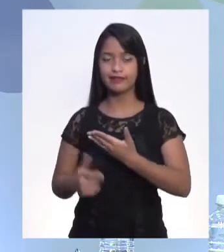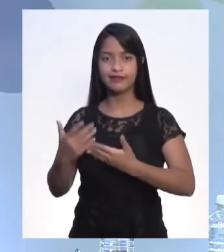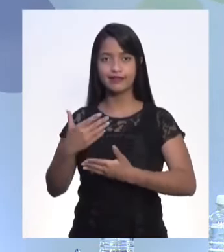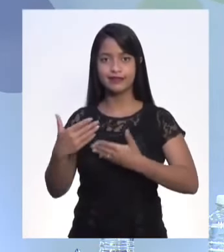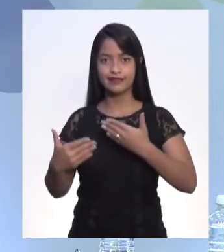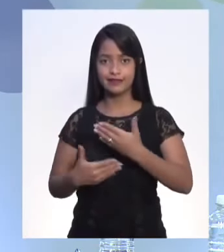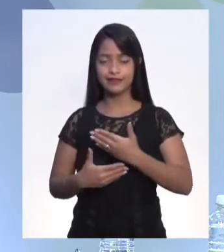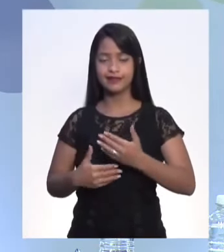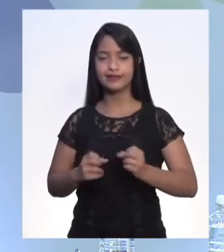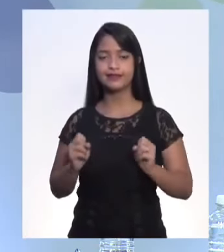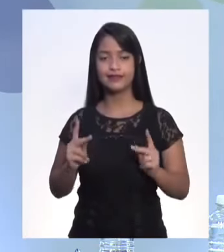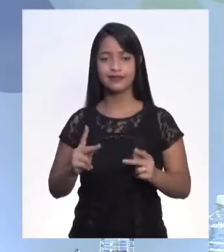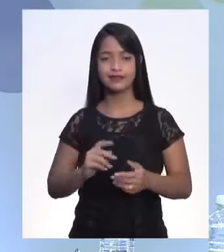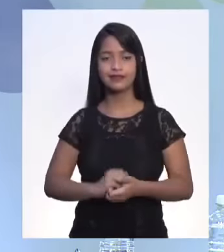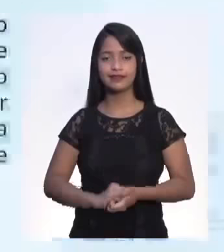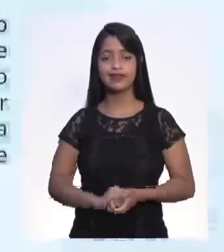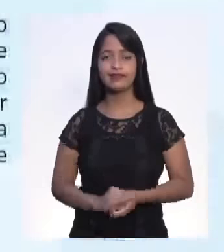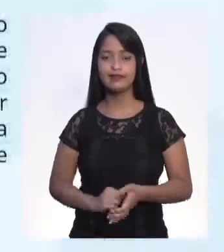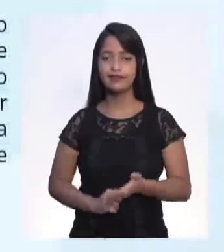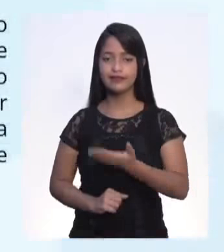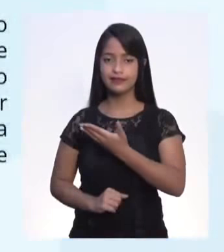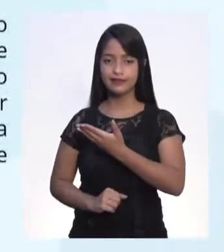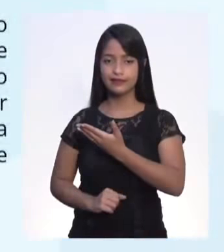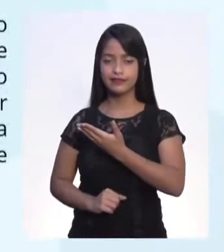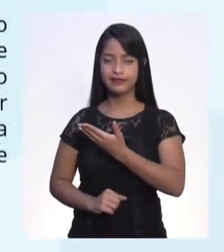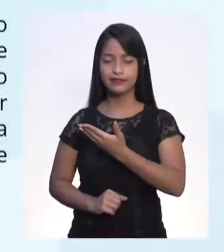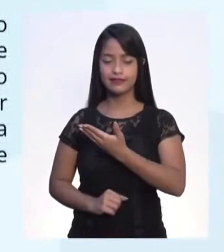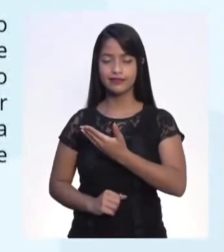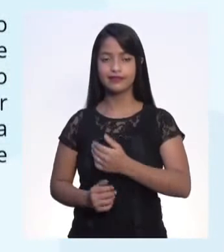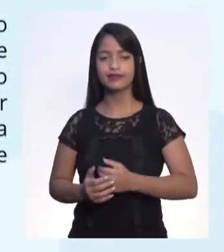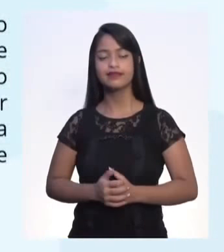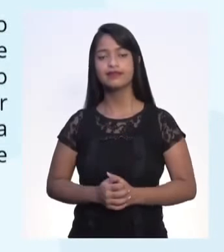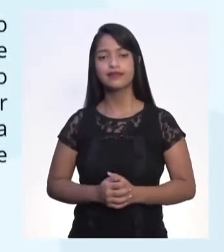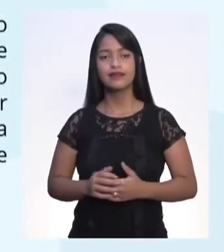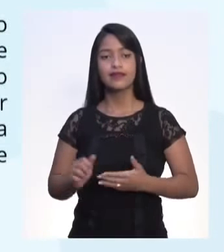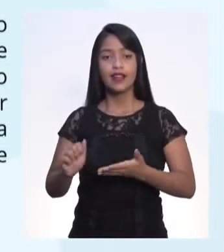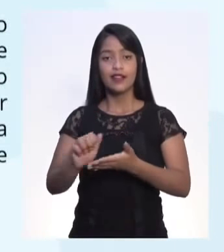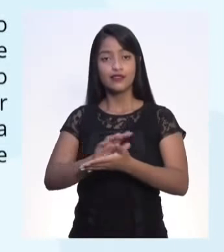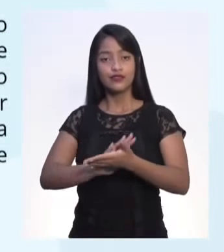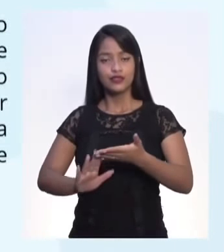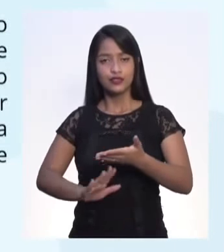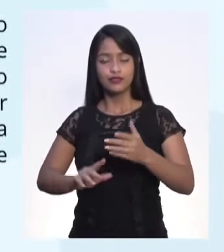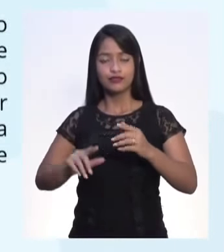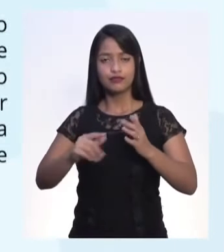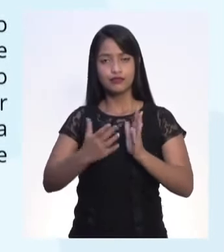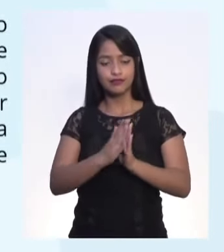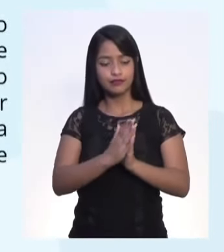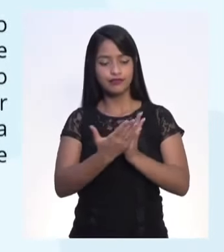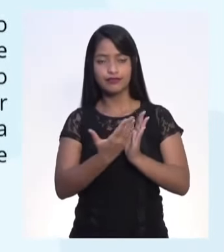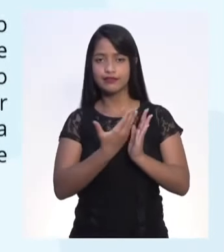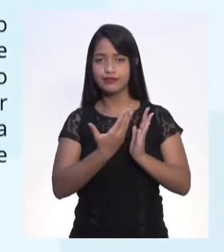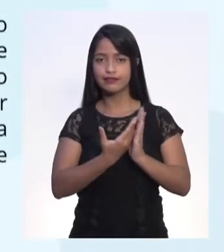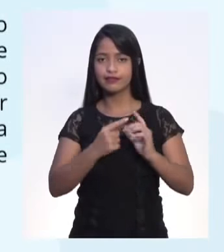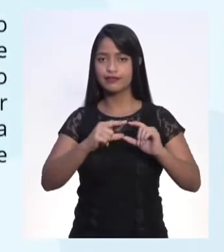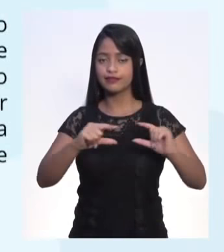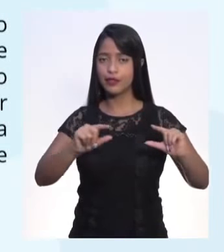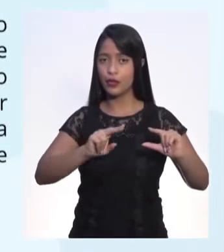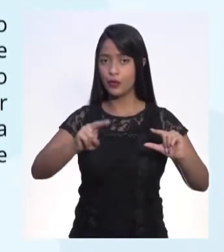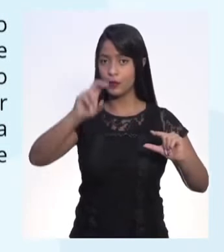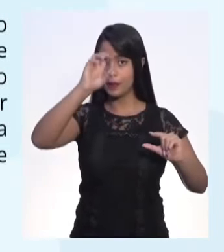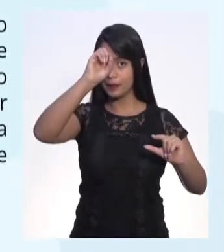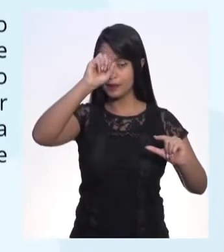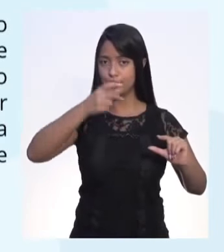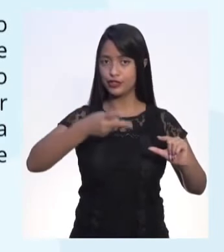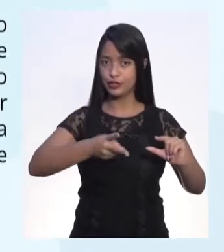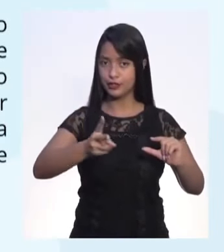na Ah tá ok então é lá sequência de atividades um alido aprender sempre tá aulas dois e três